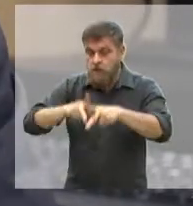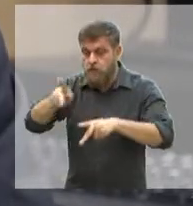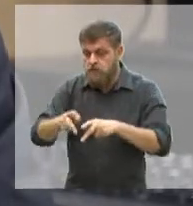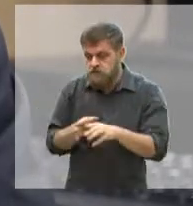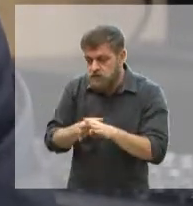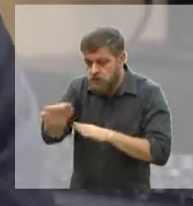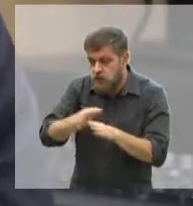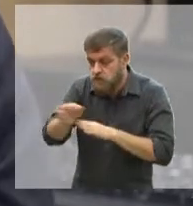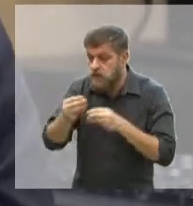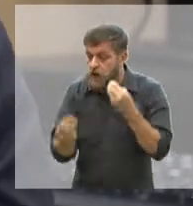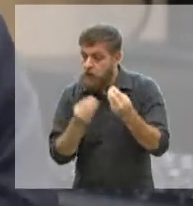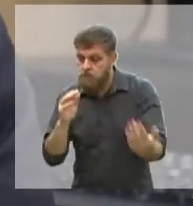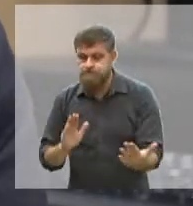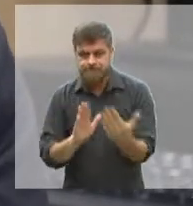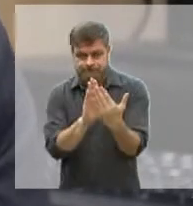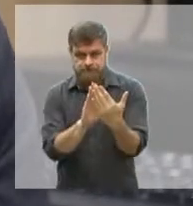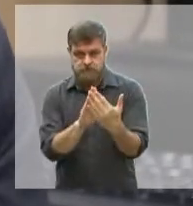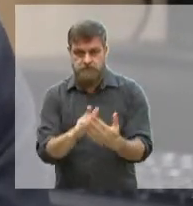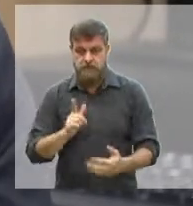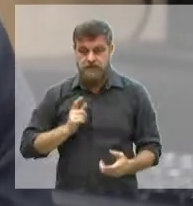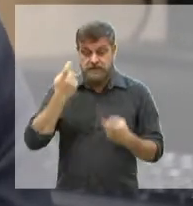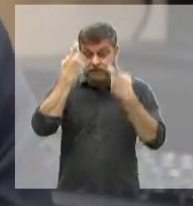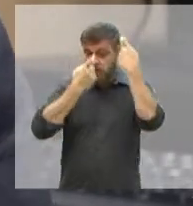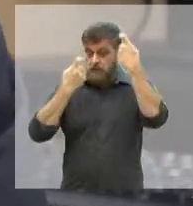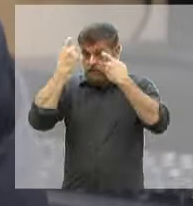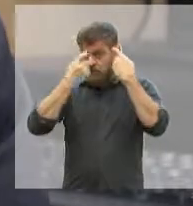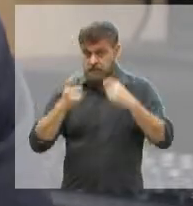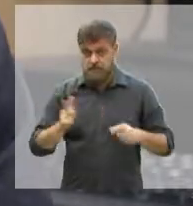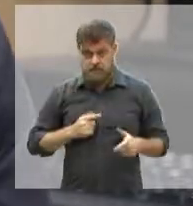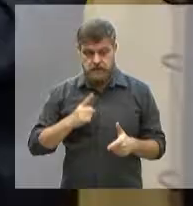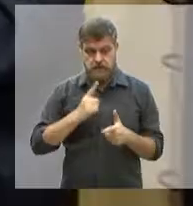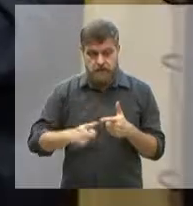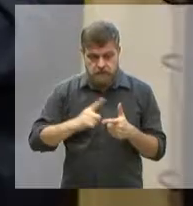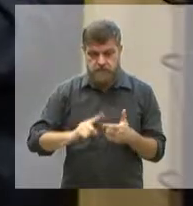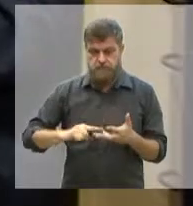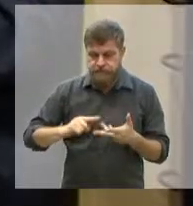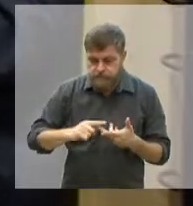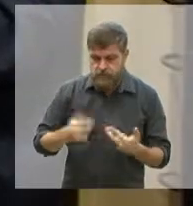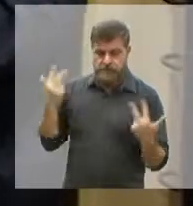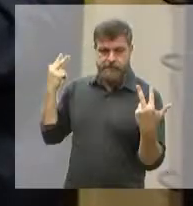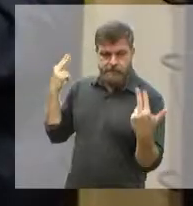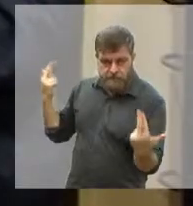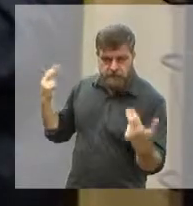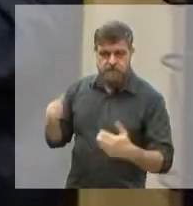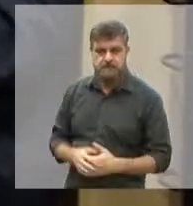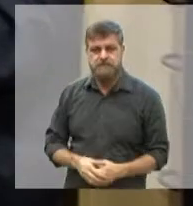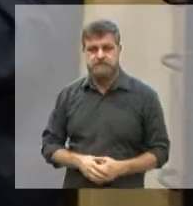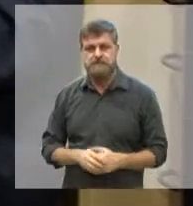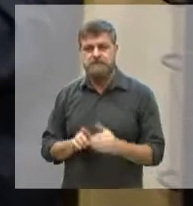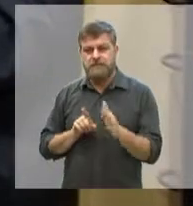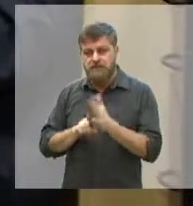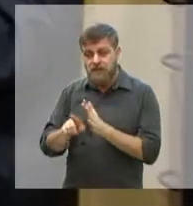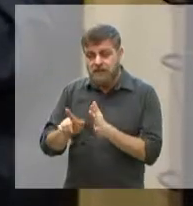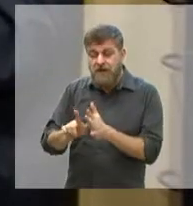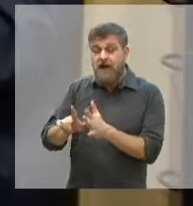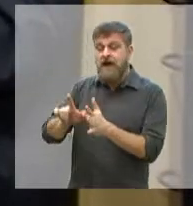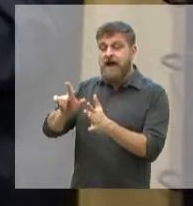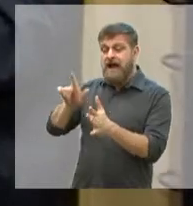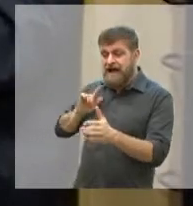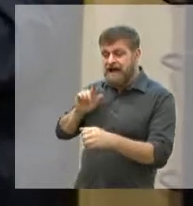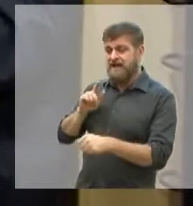para enfrentar isso, mas a gente se preocupa de ver os problemas se repetindo. Para o senhor, falta se antecipar